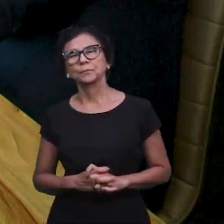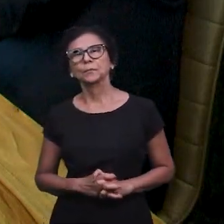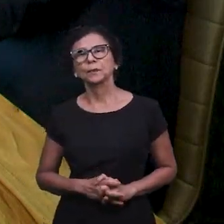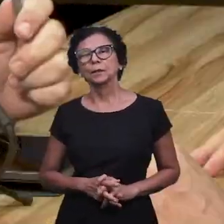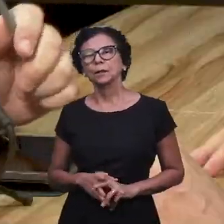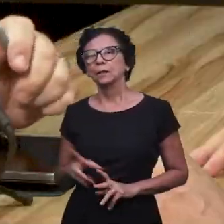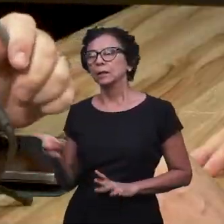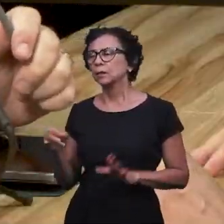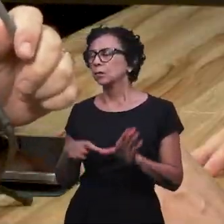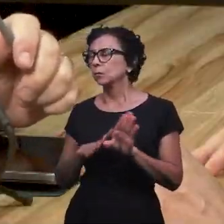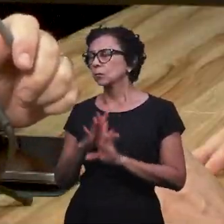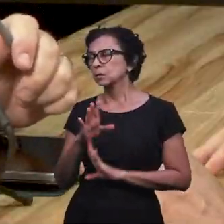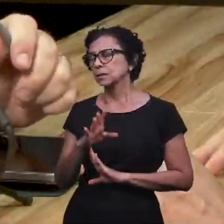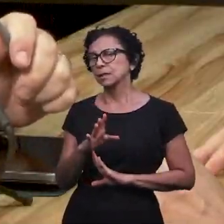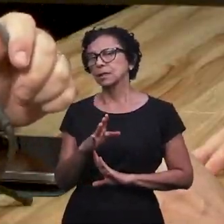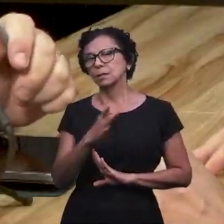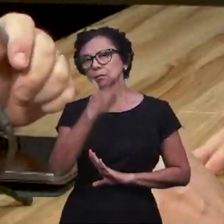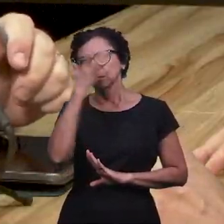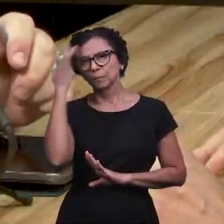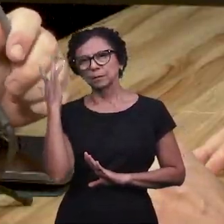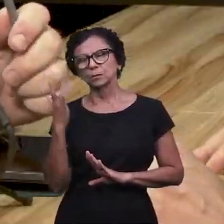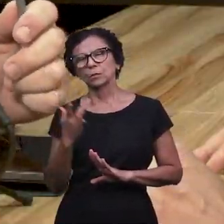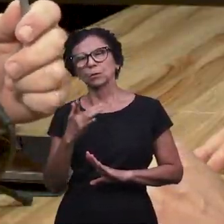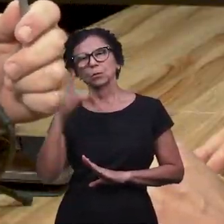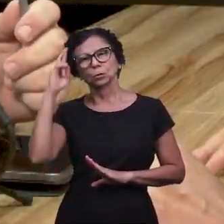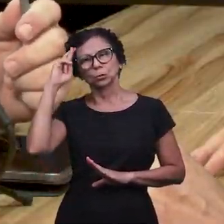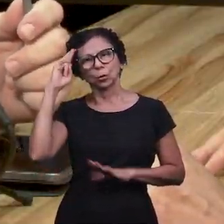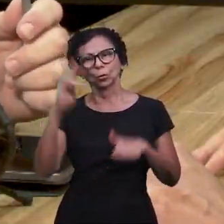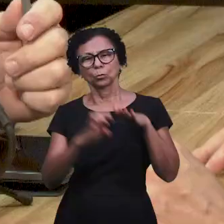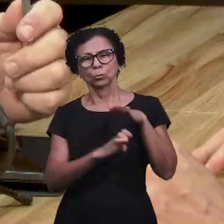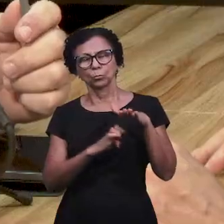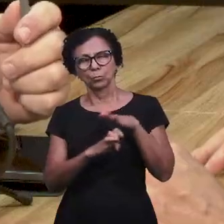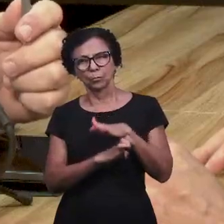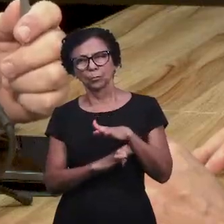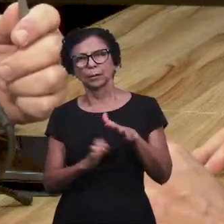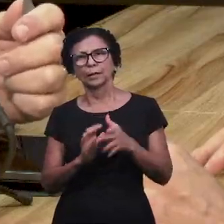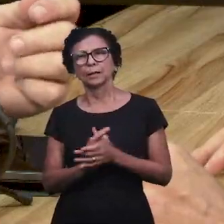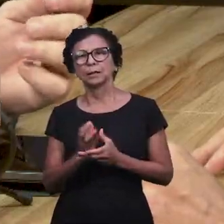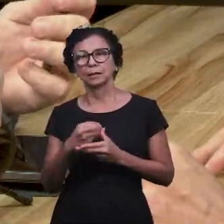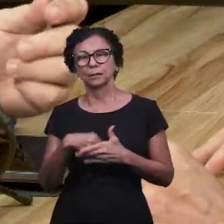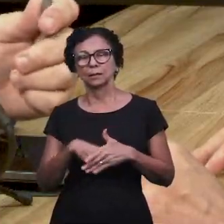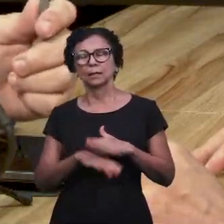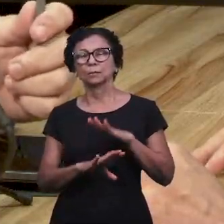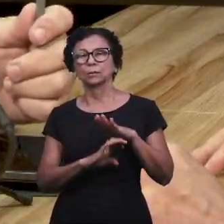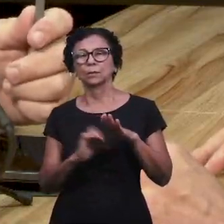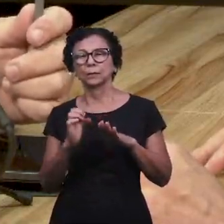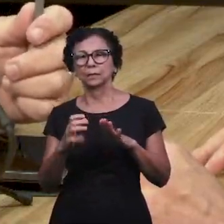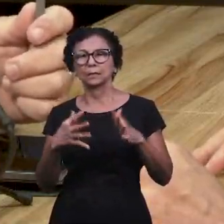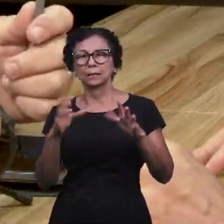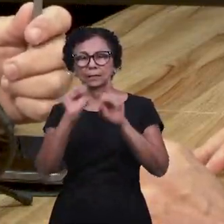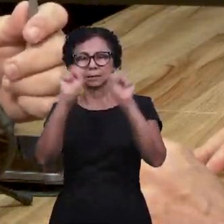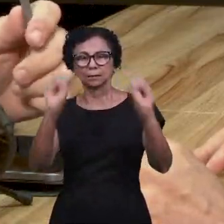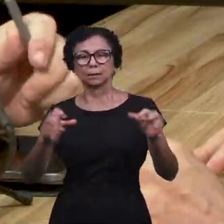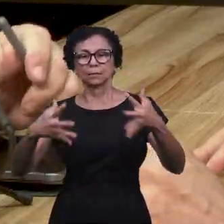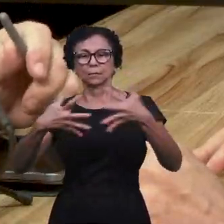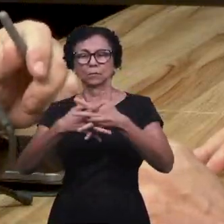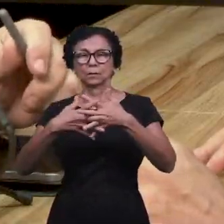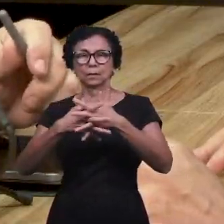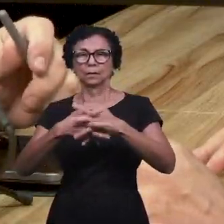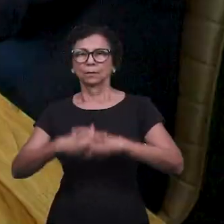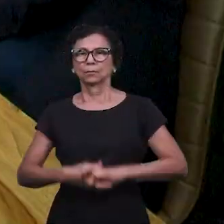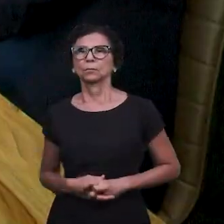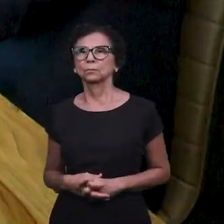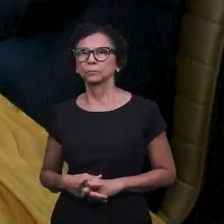está tentando se estruturar, montar um programa de governança corporativa na sua empresa, compliance? Qual o conselho que você daria hoje